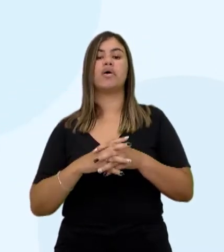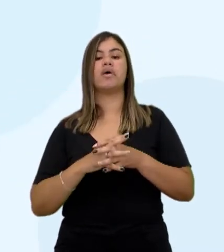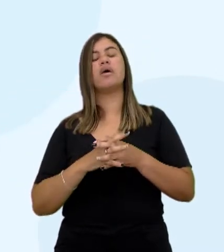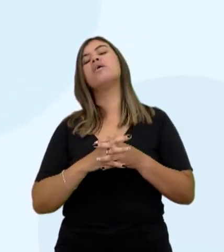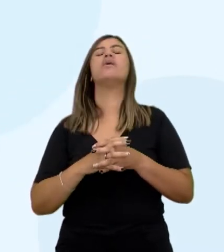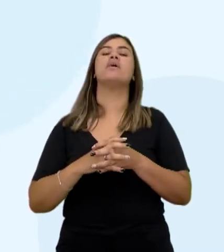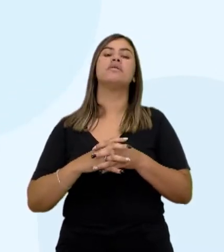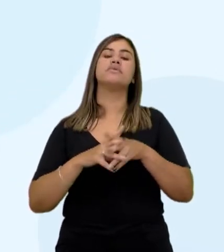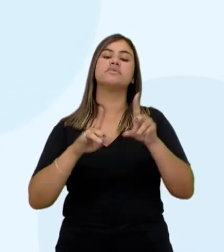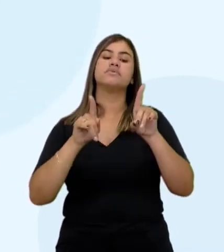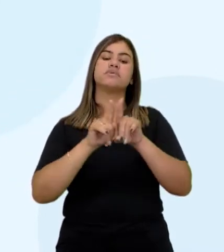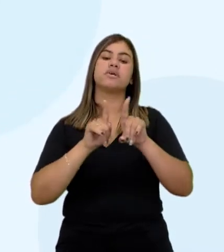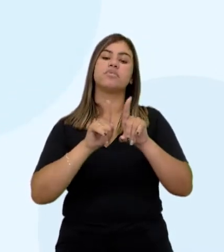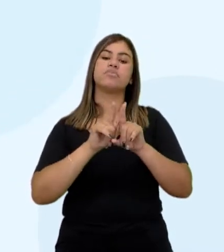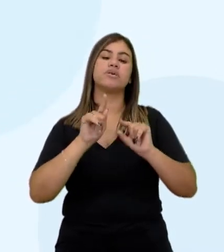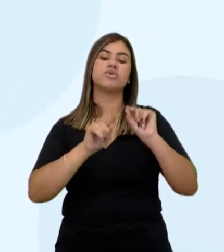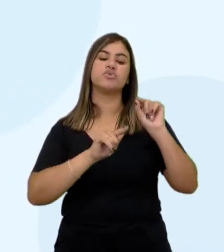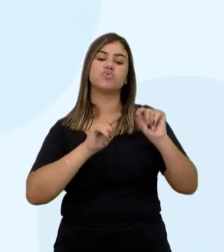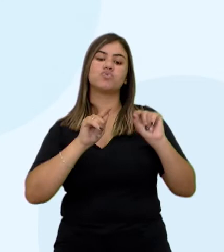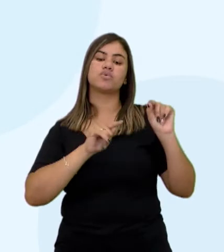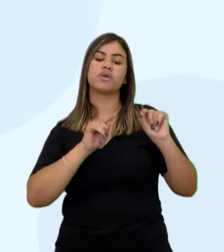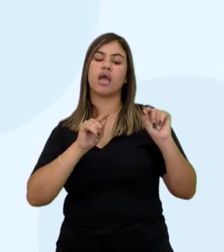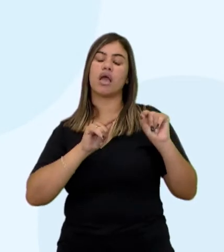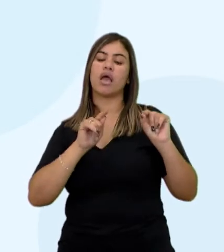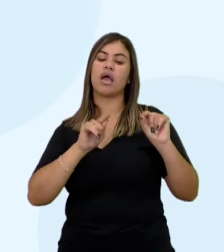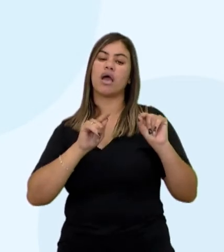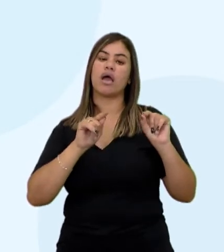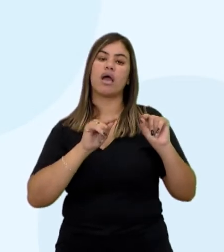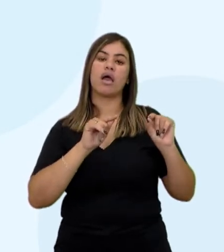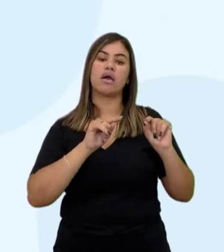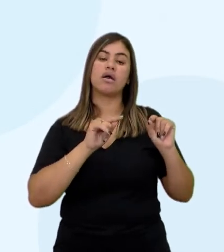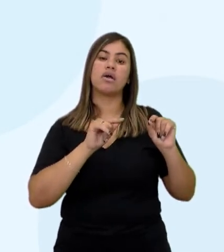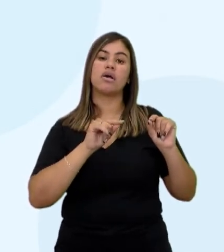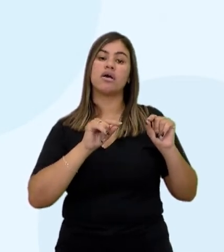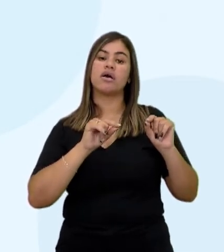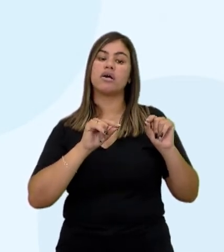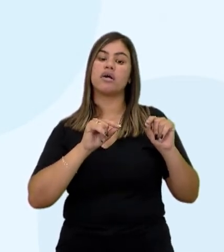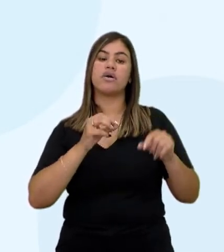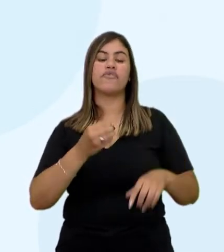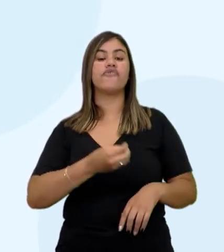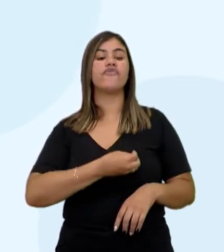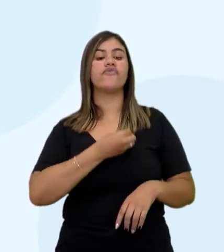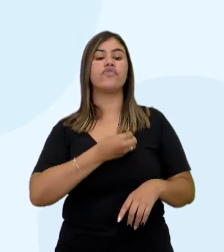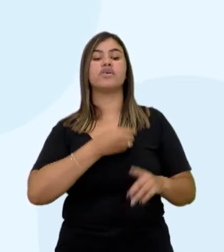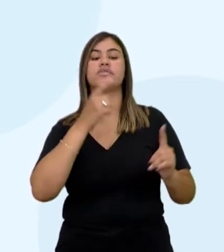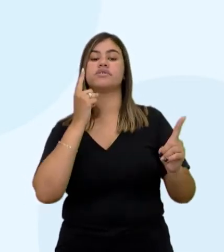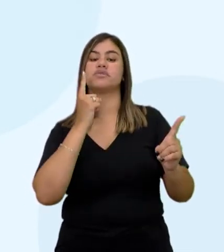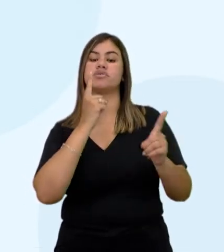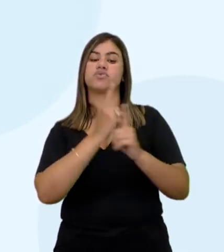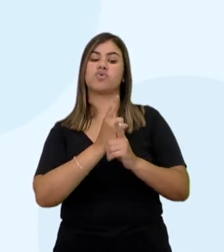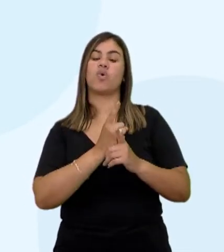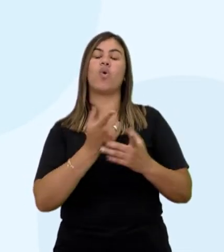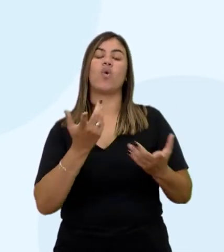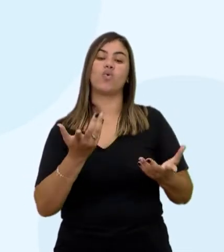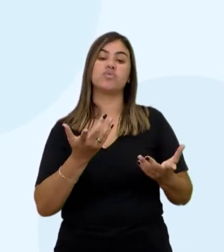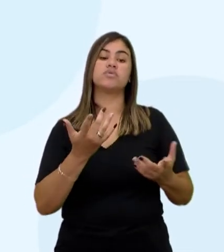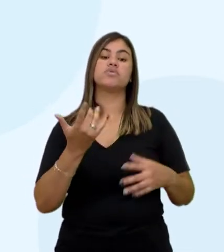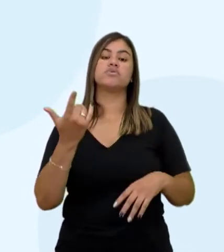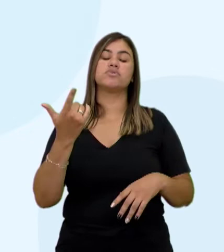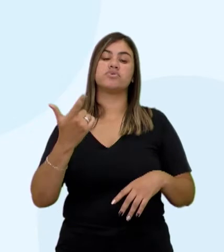nós temos aí o fim do intenso bombardeio, né, e as primeiras formas de vida, né? Nós temos aí também o início